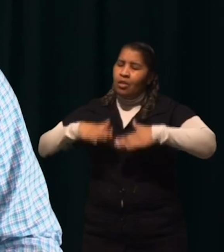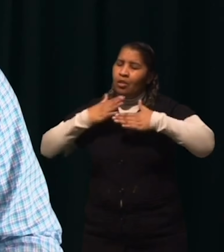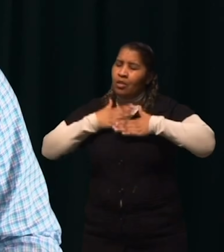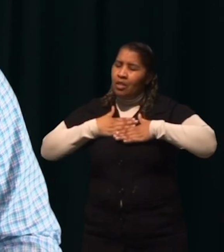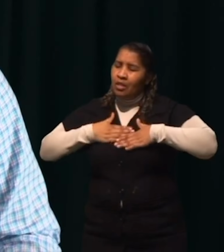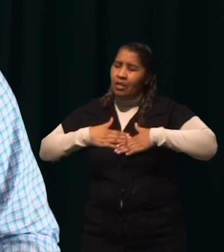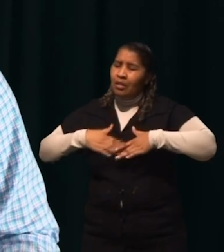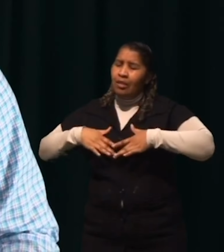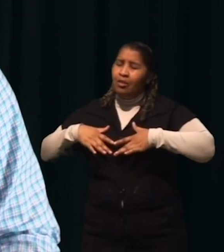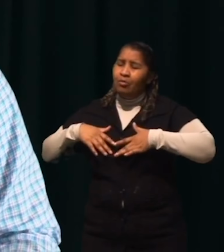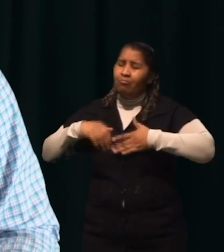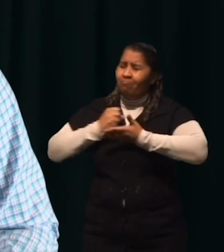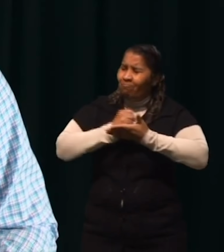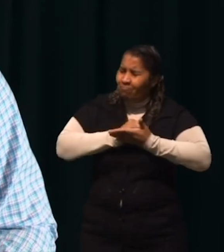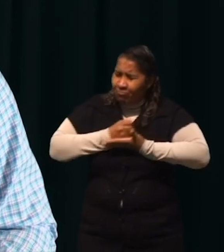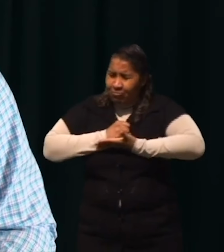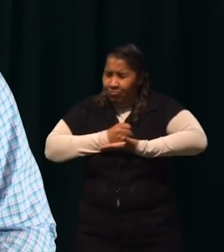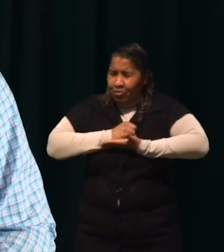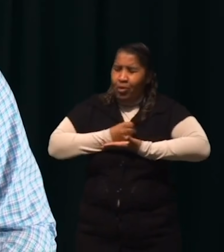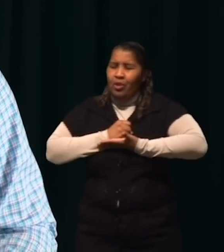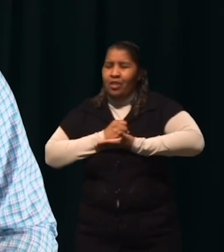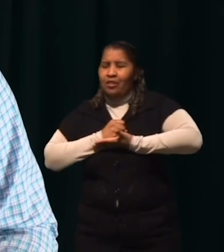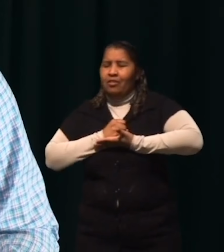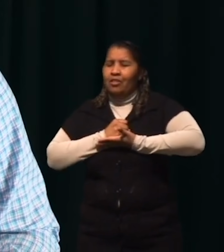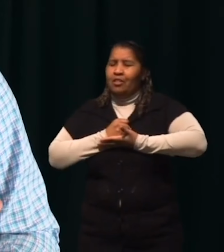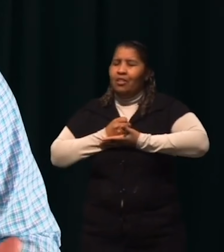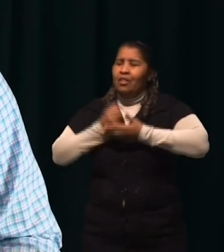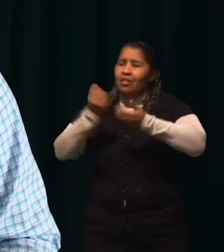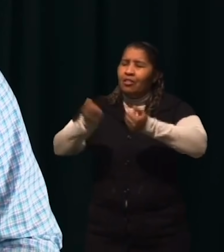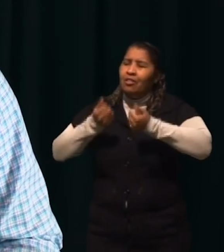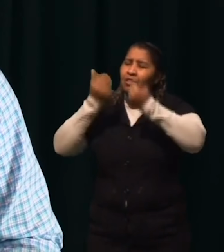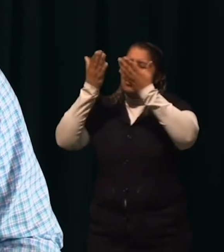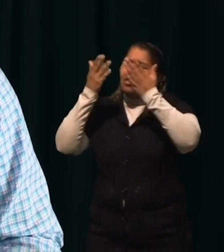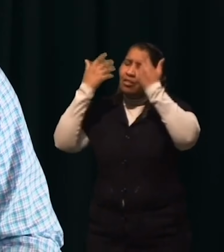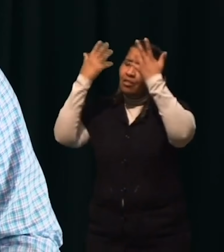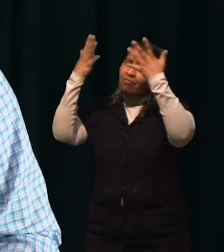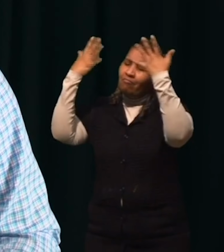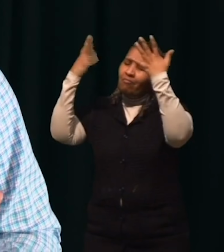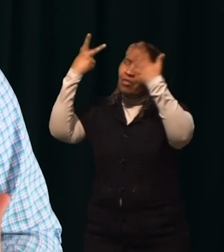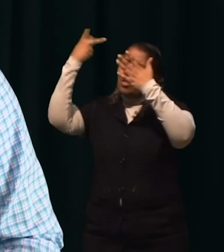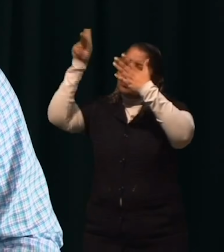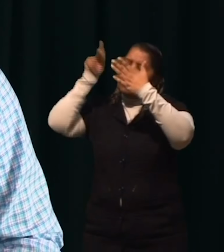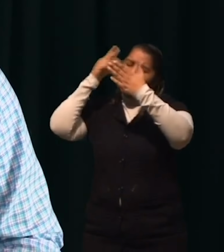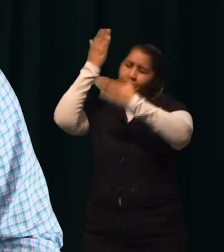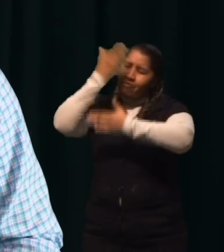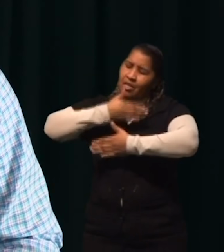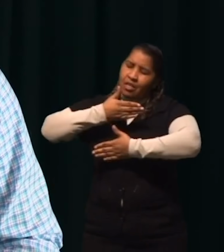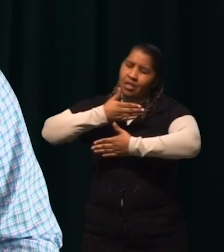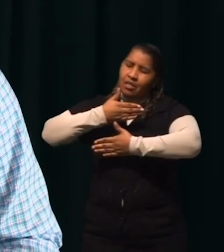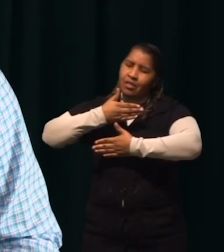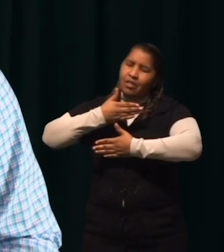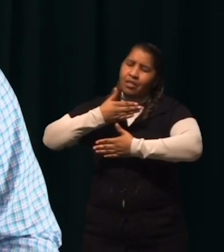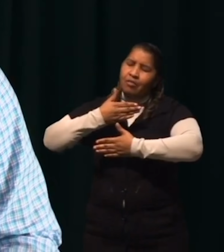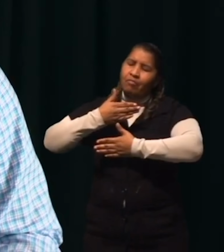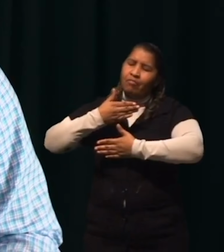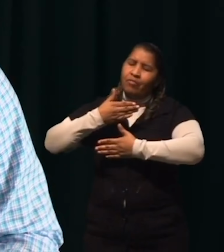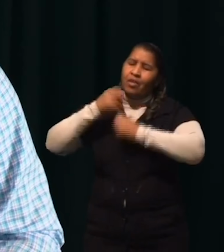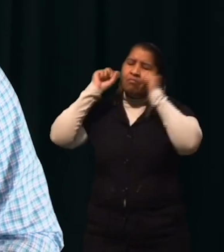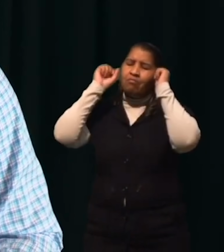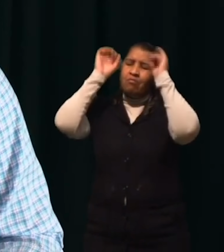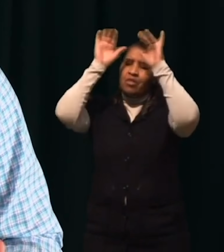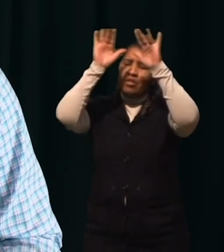hoje celebramos a Tua presença que nos faz frutificar para testemunho da Tua presença,